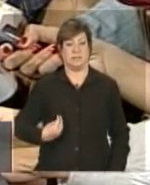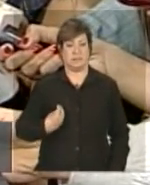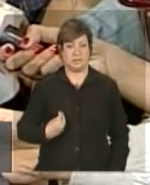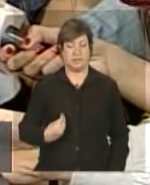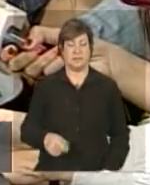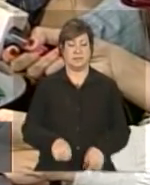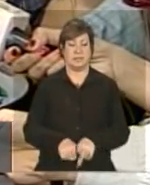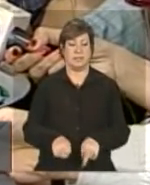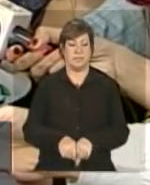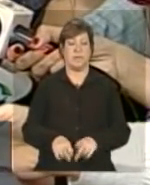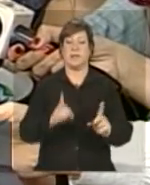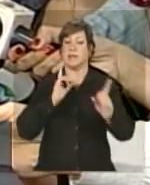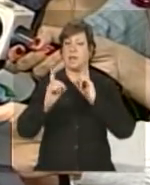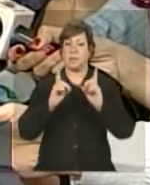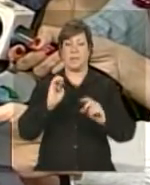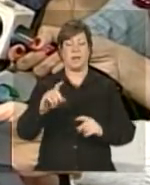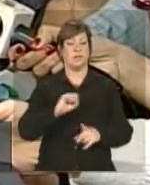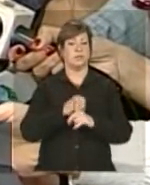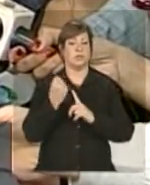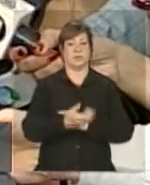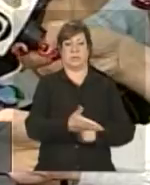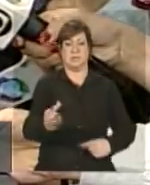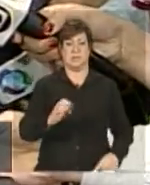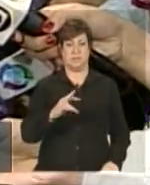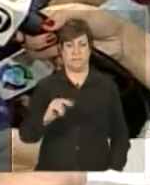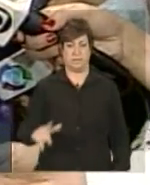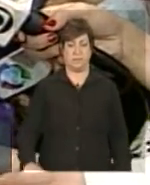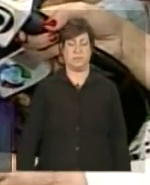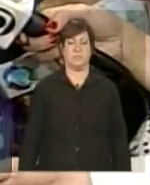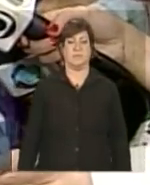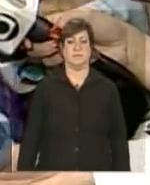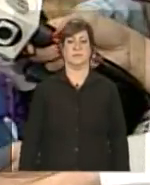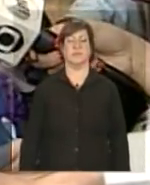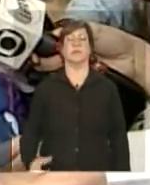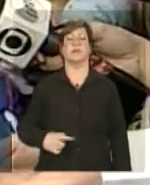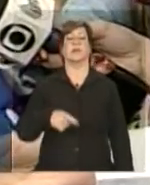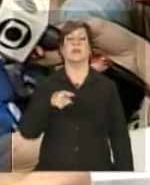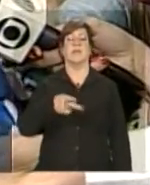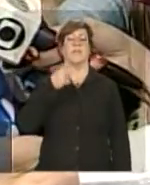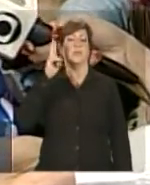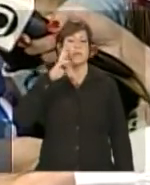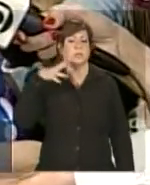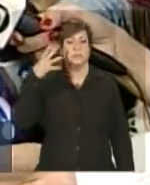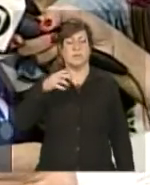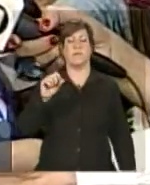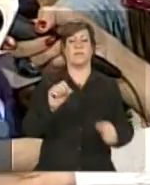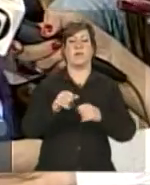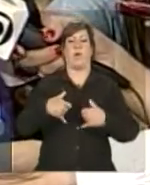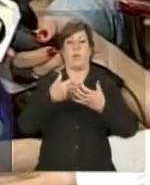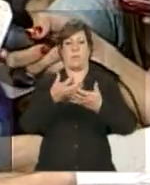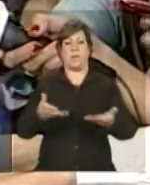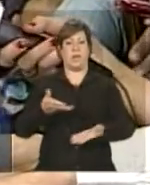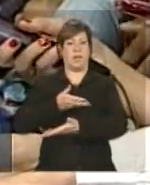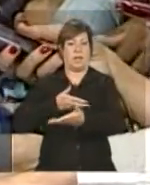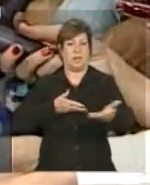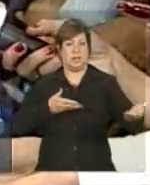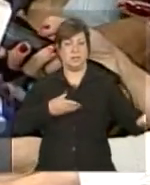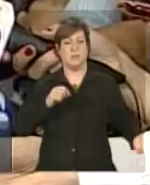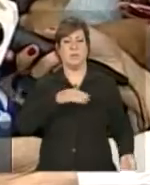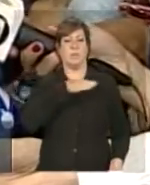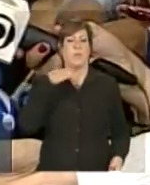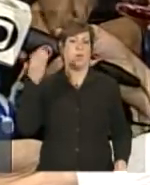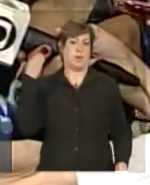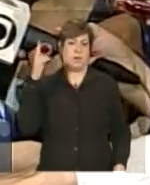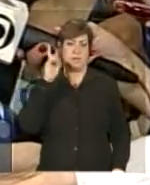e o debate é um debate da sociedade civil. A senhora falou no seu discurso muito sobre, fez homenagens a amigos que morreram na